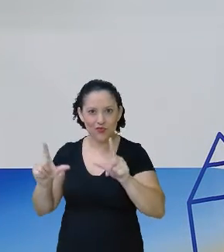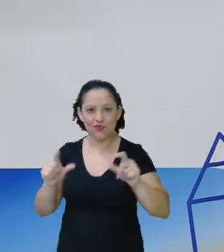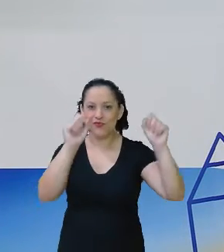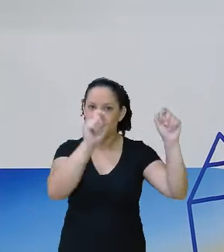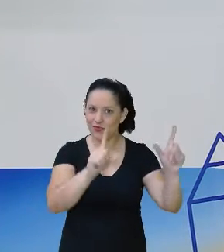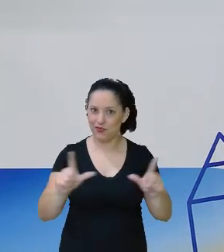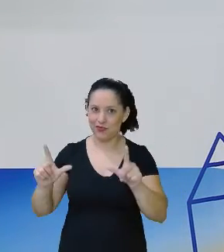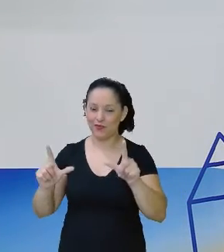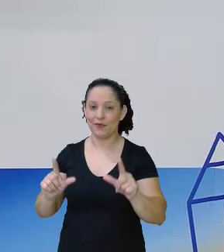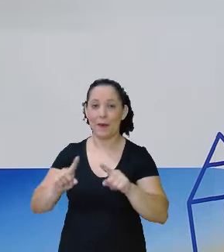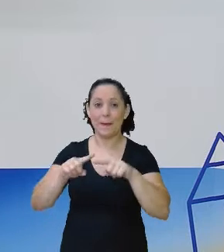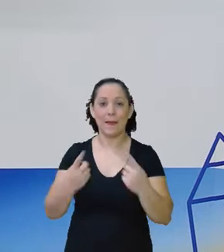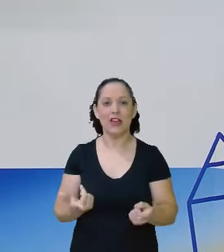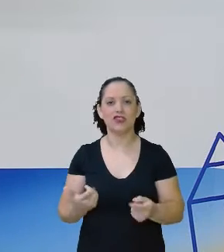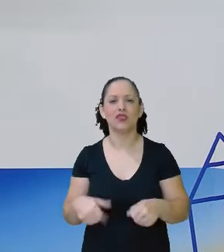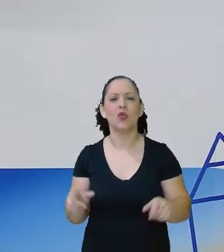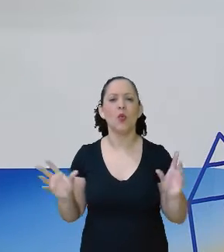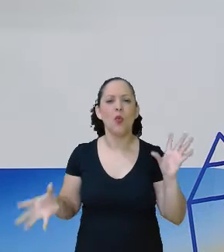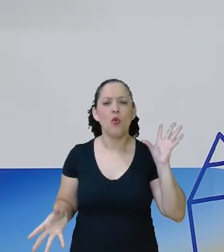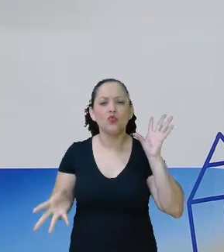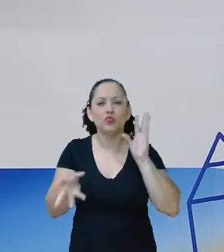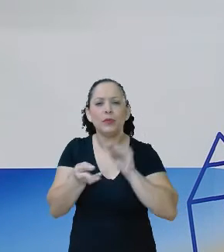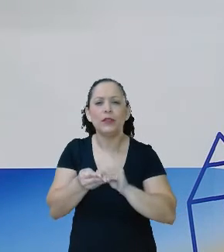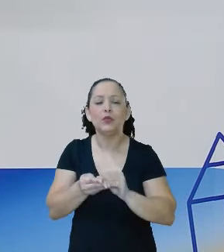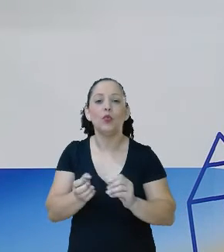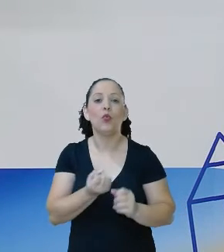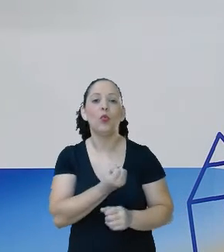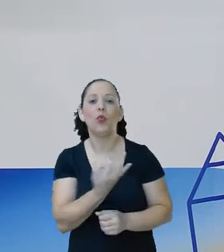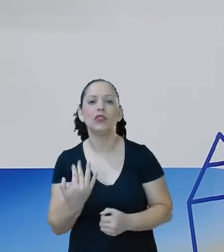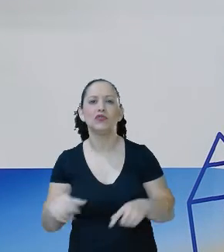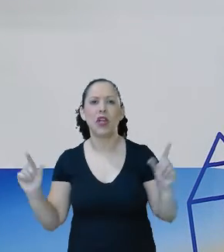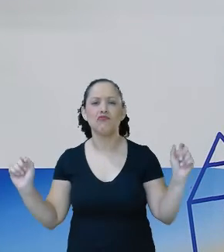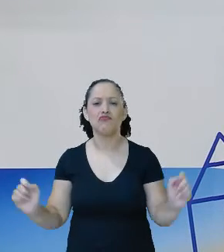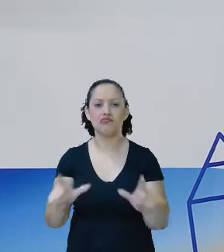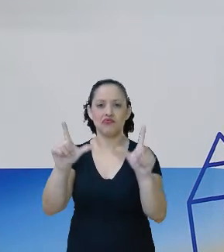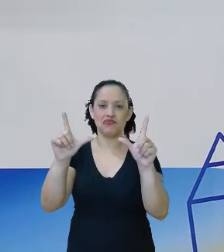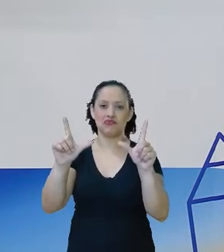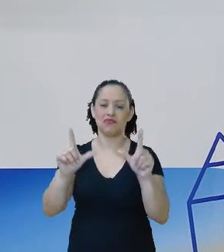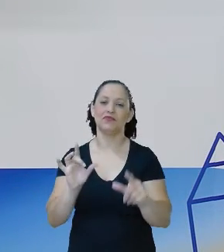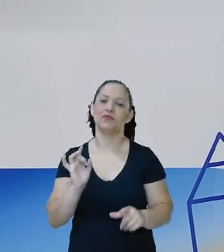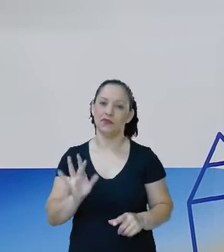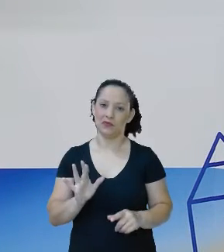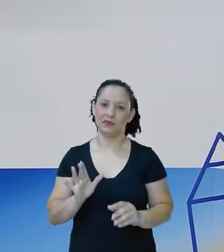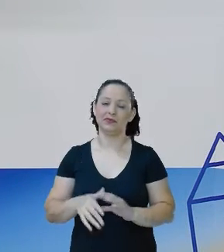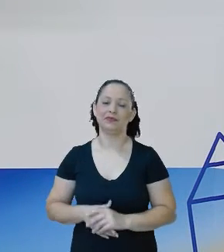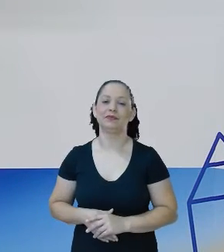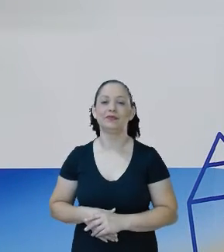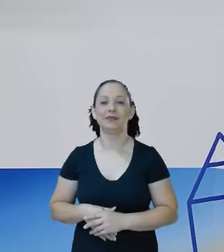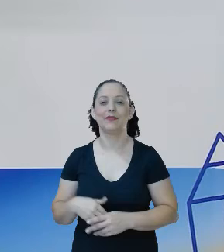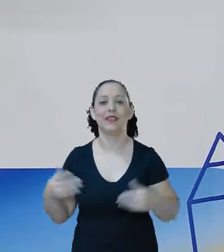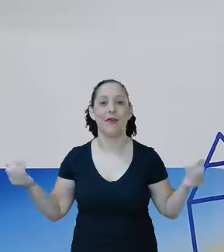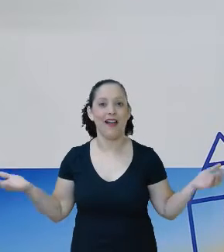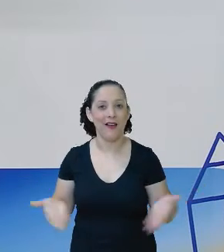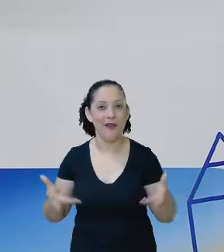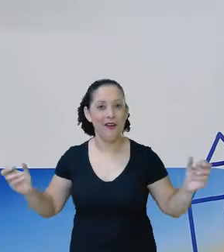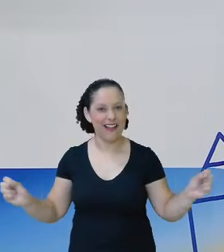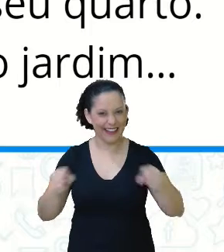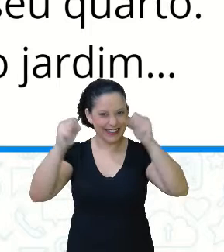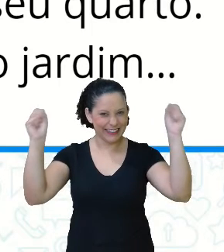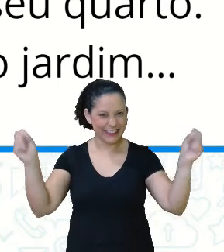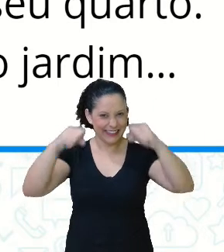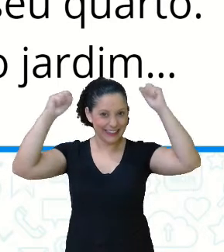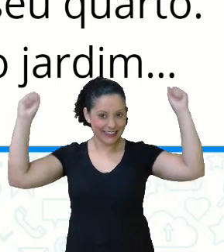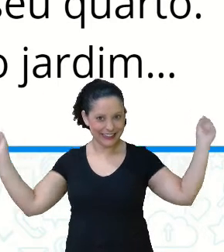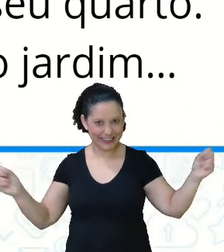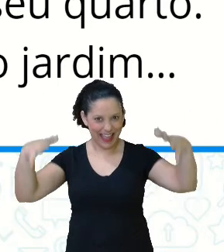esse conto e o mini conto. Vê se tem diferença. Estão prontos? Então aquela... O poder da magia do quinto ano, a tela